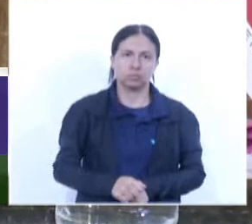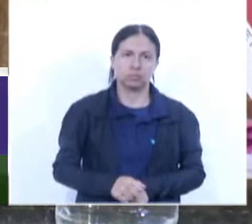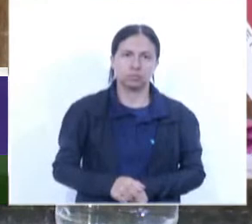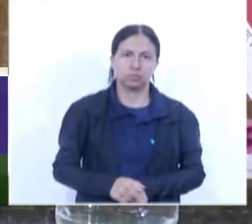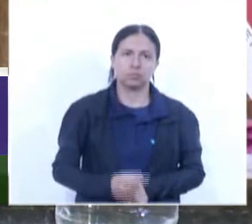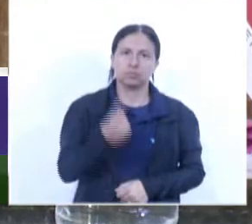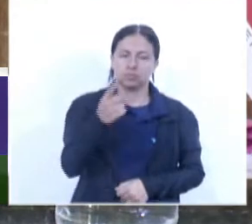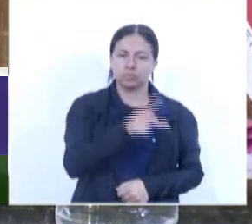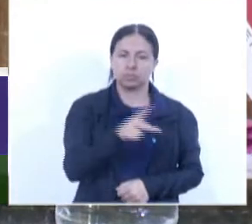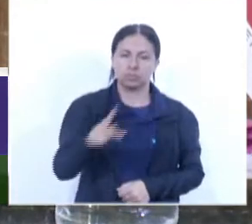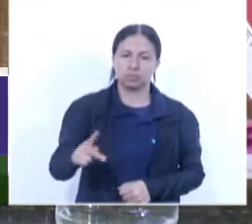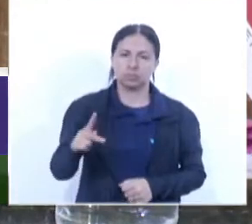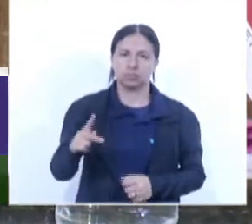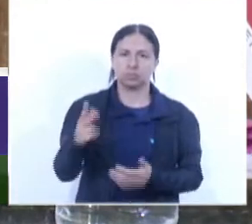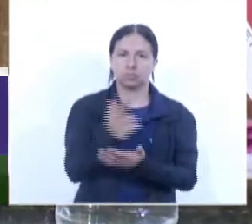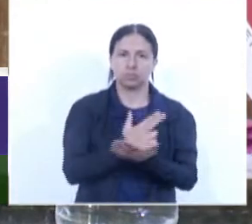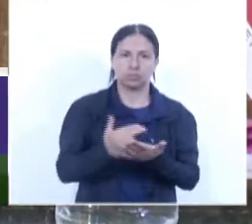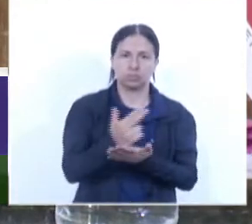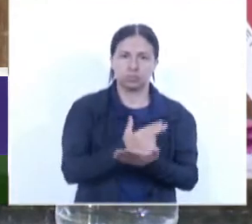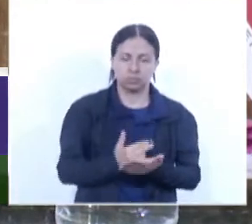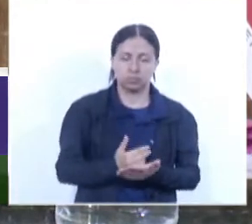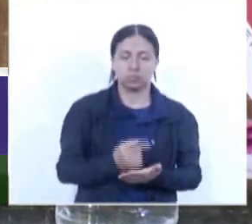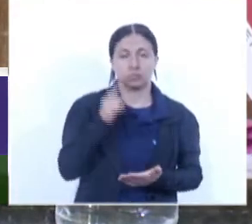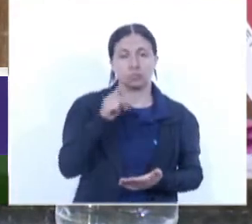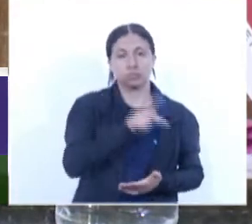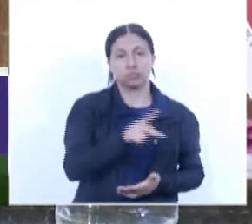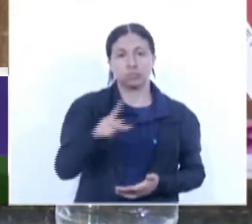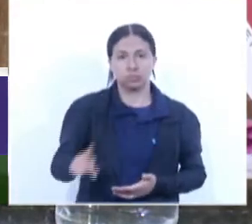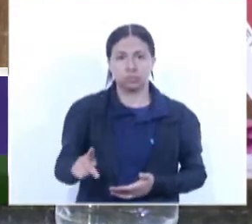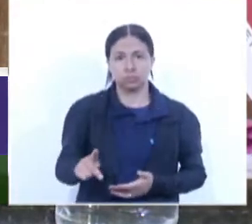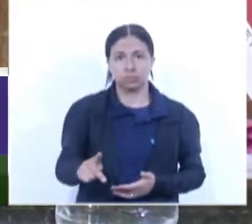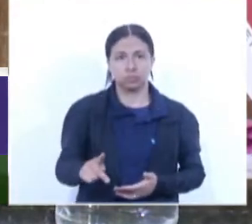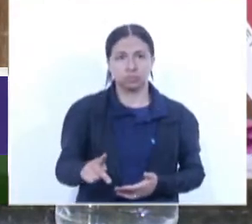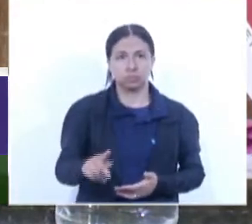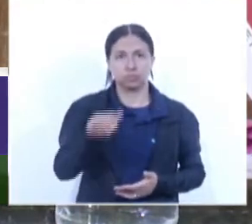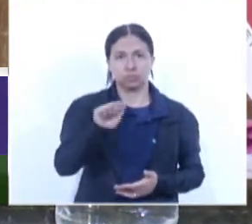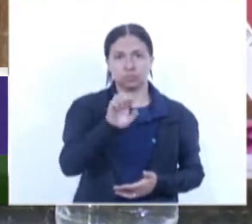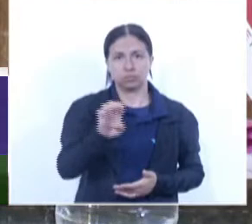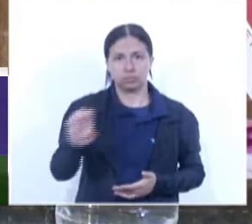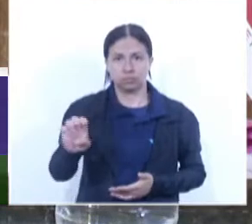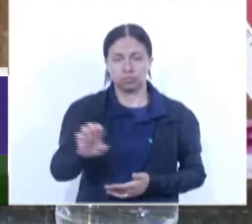professor de arte e um professor de atendimento profissional especializado